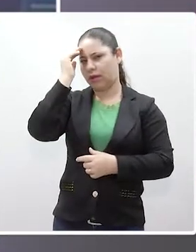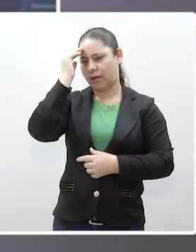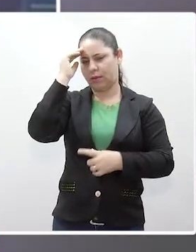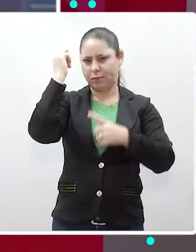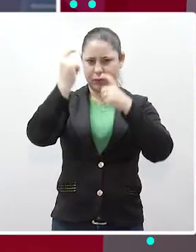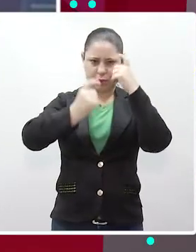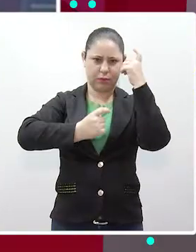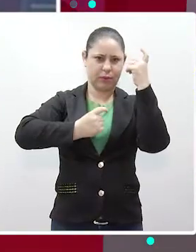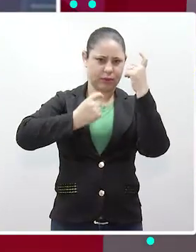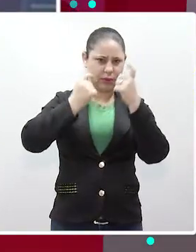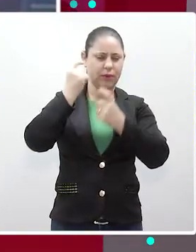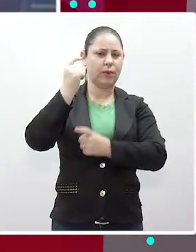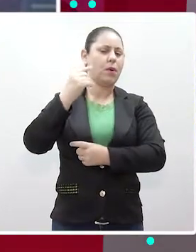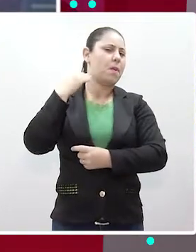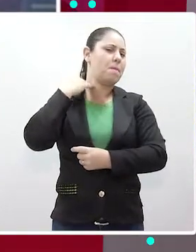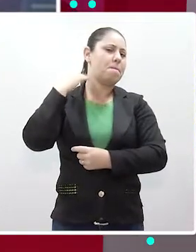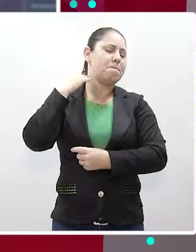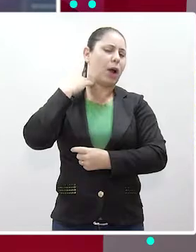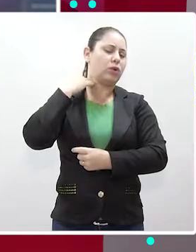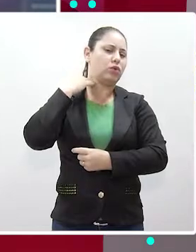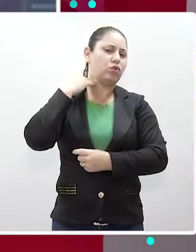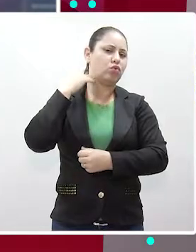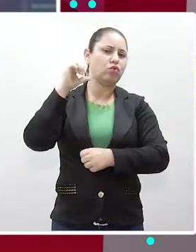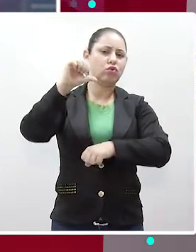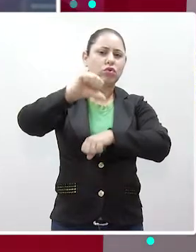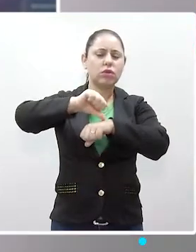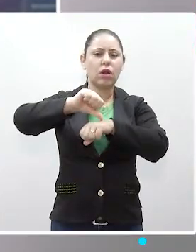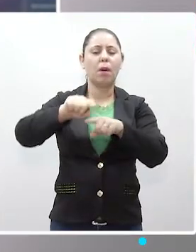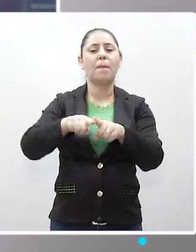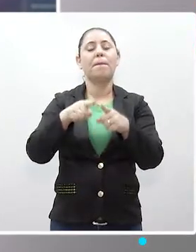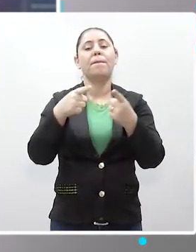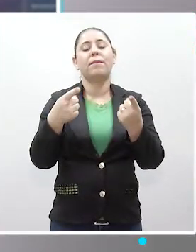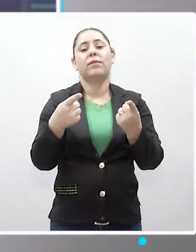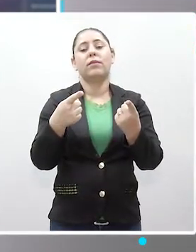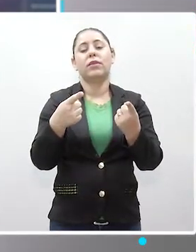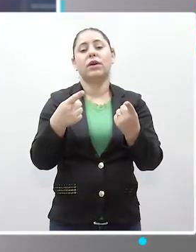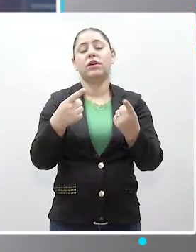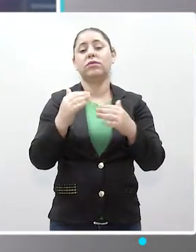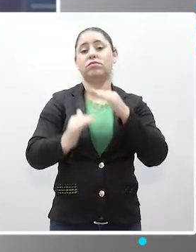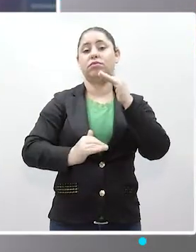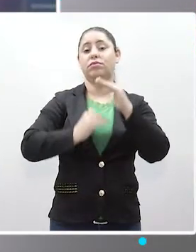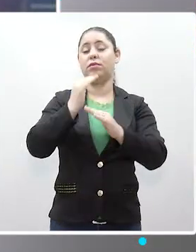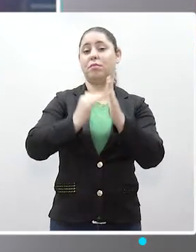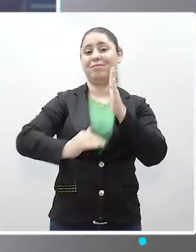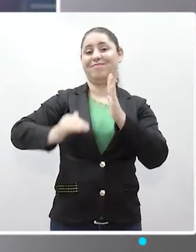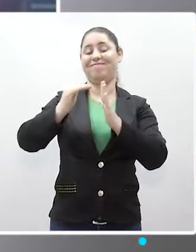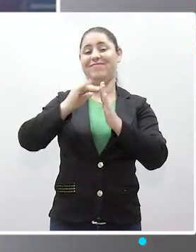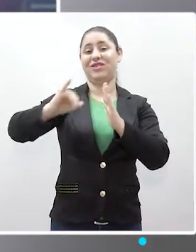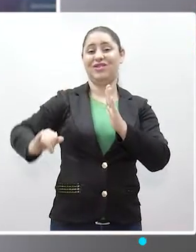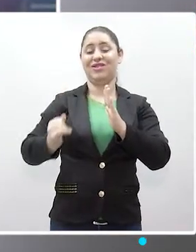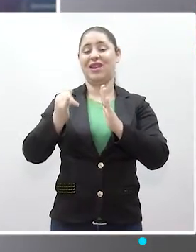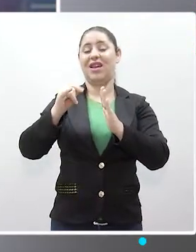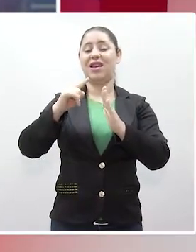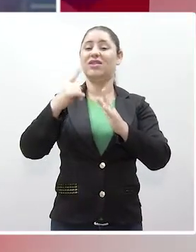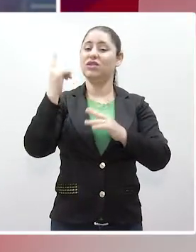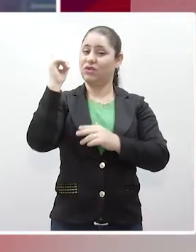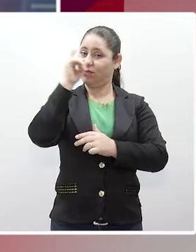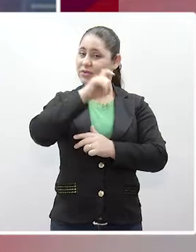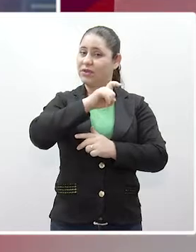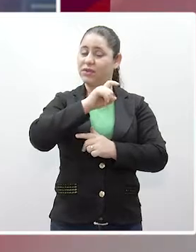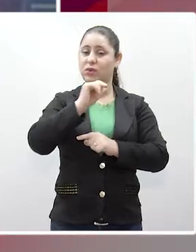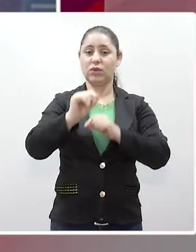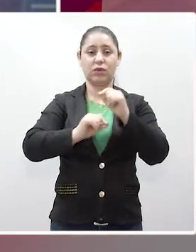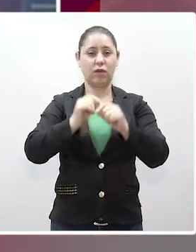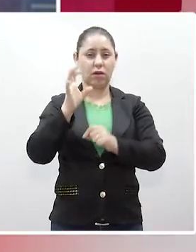com a inflação, mas a atividade econômica está muito fragilizada para a elevação de juros. Então, é muito complicado